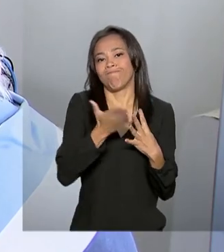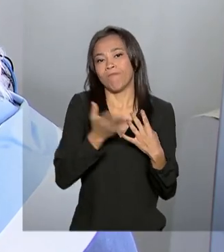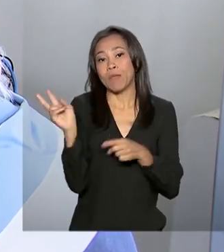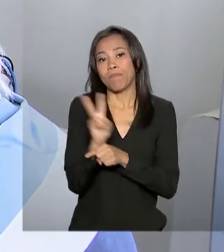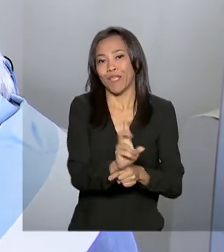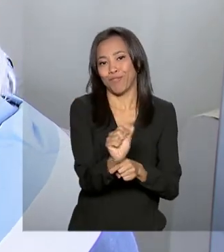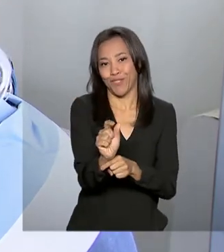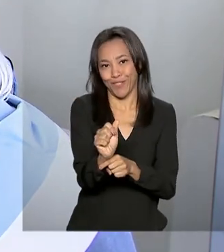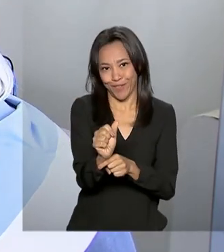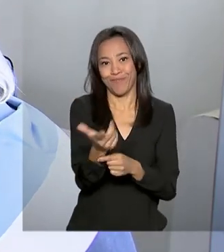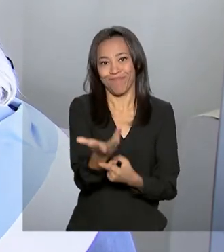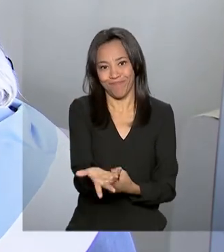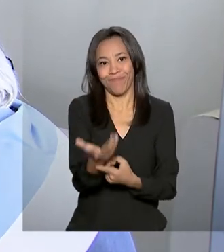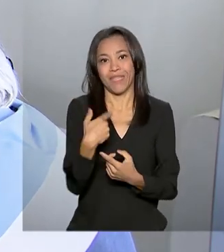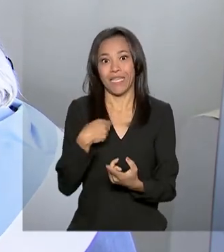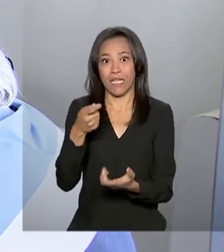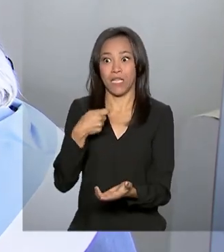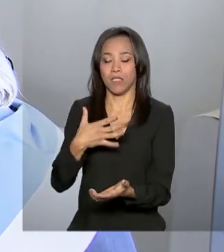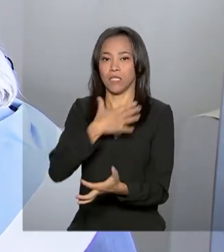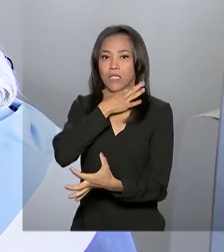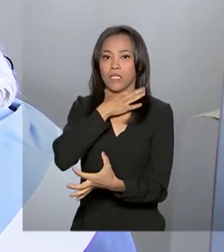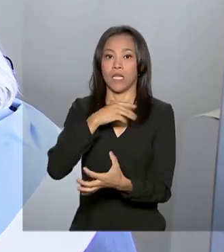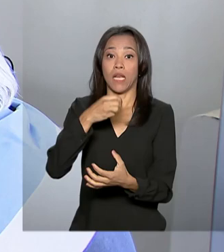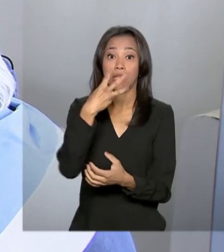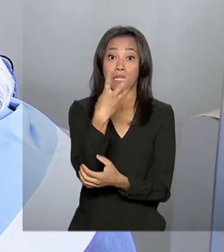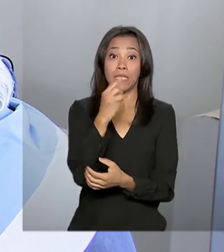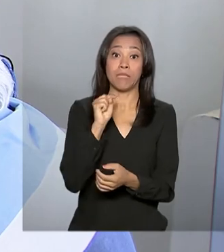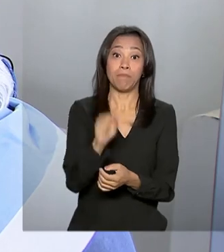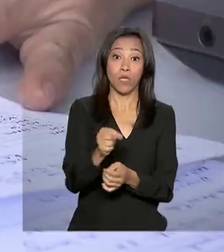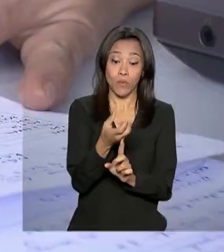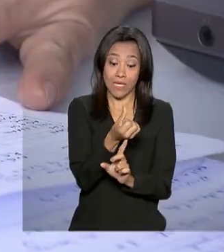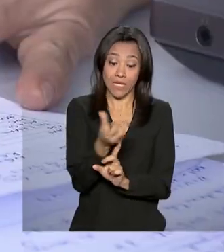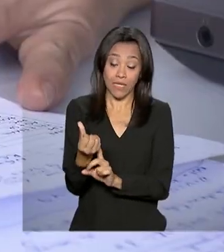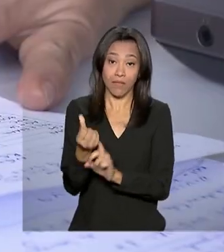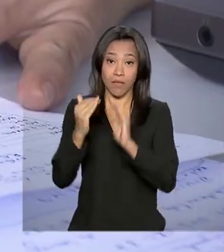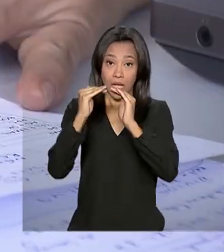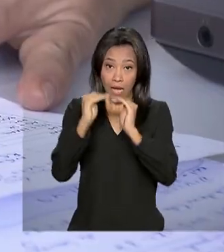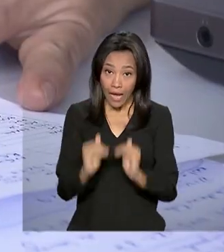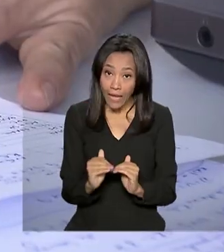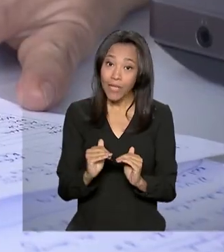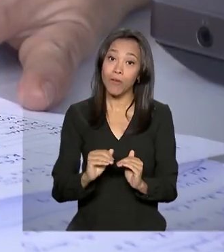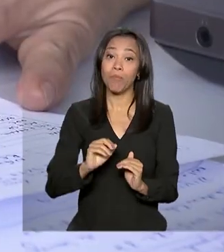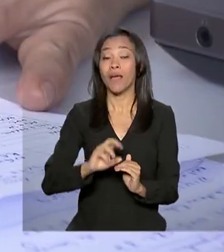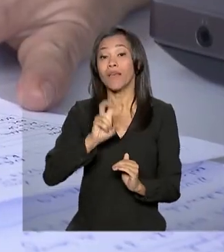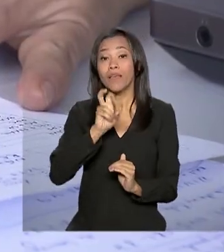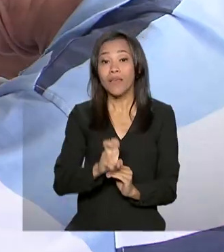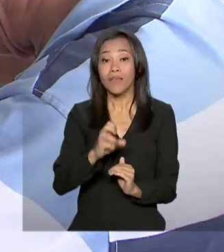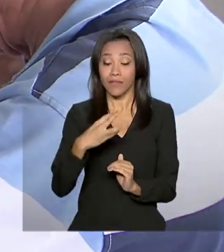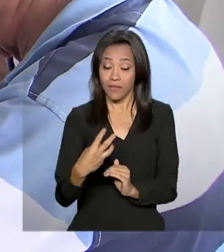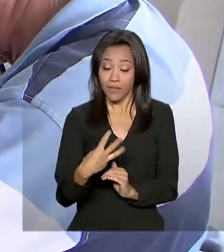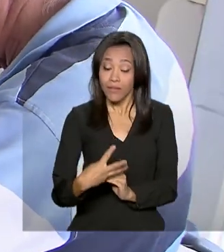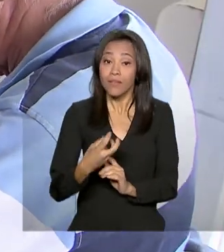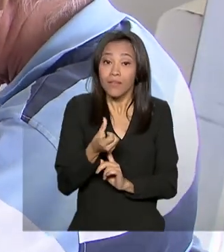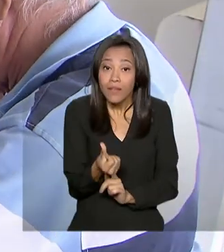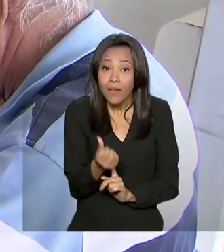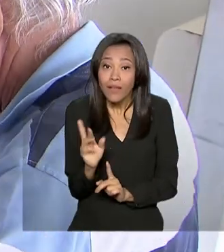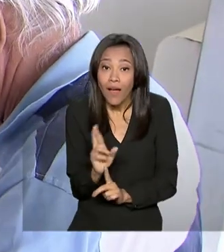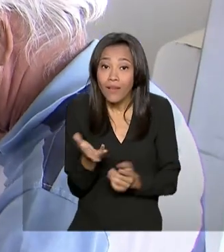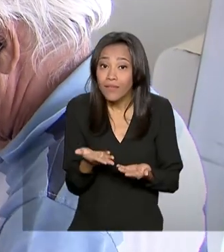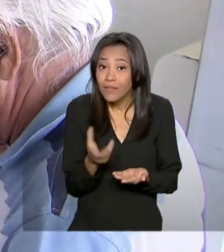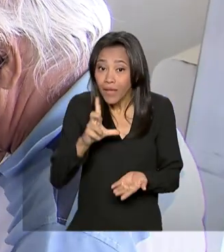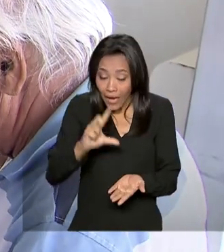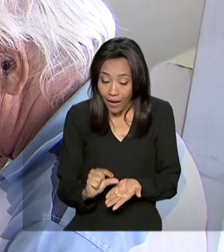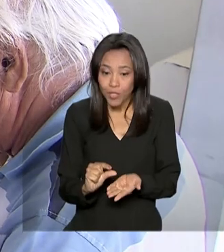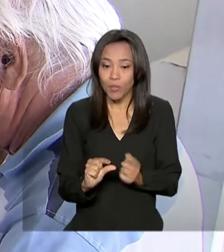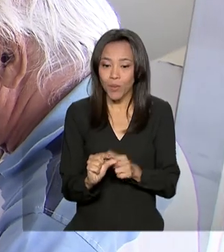conseguiu o valor que devia ao banco passou de 3.600 para r$536 um boleto foi gerado